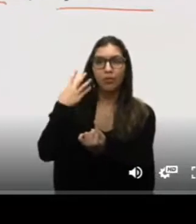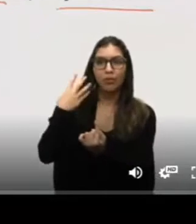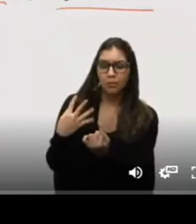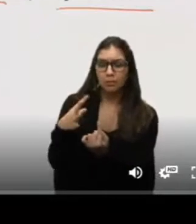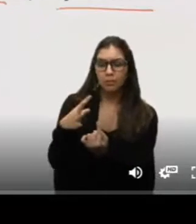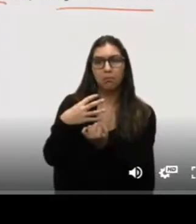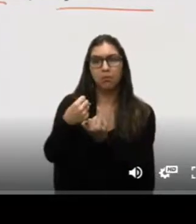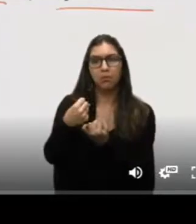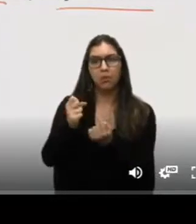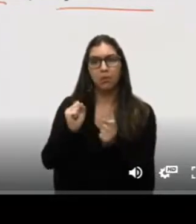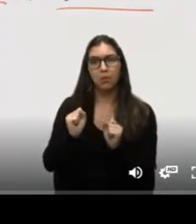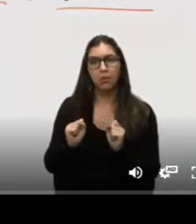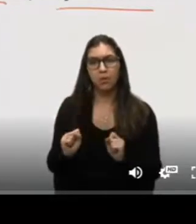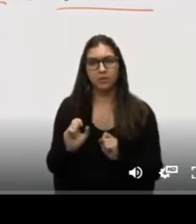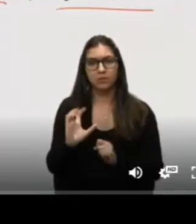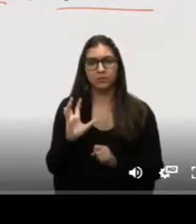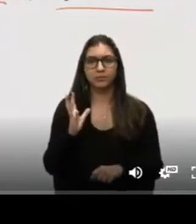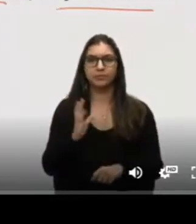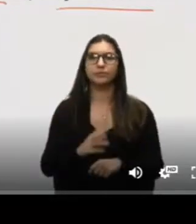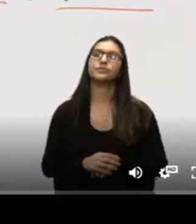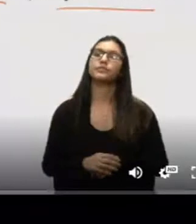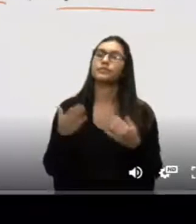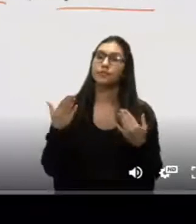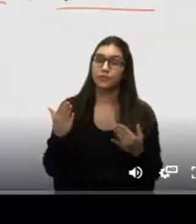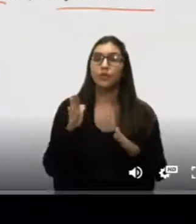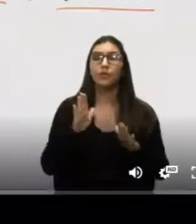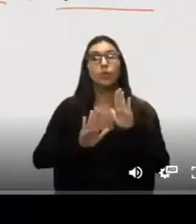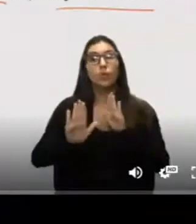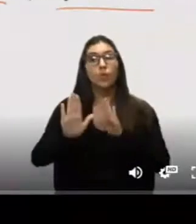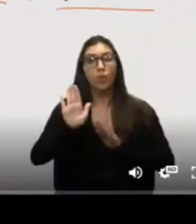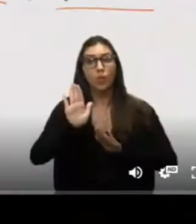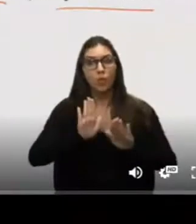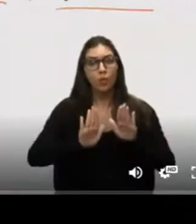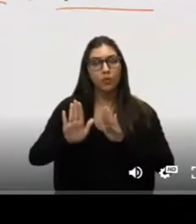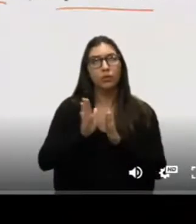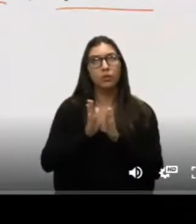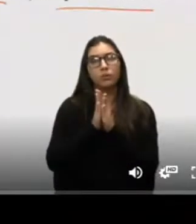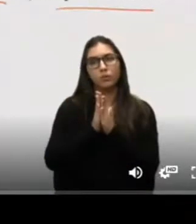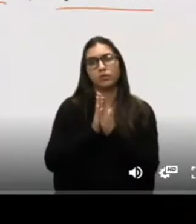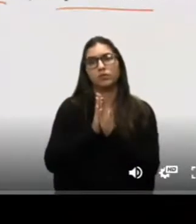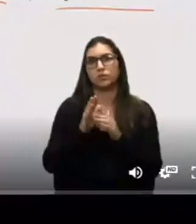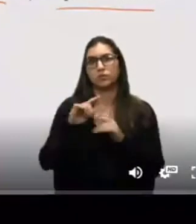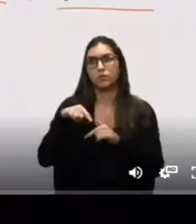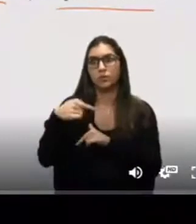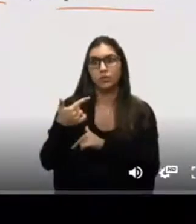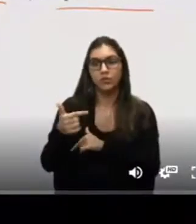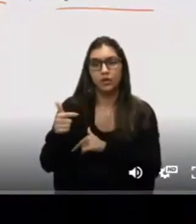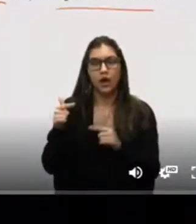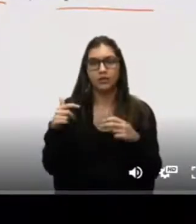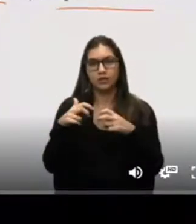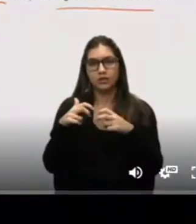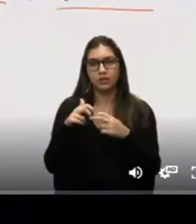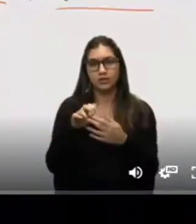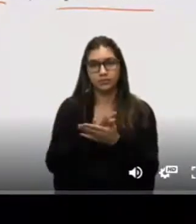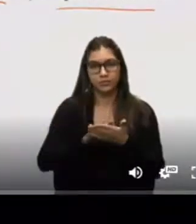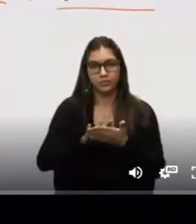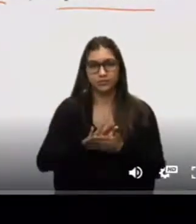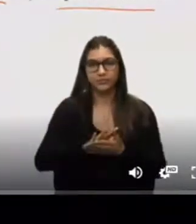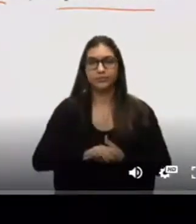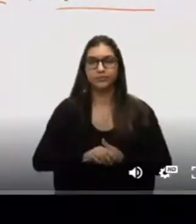cabelo seja queimado ali no bico de Bunsen. Então vamos tomar cuidado para que não ocorra nenhum acidente no decorrer da aula